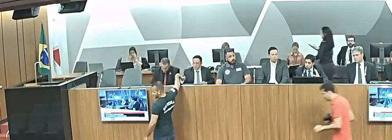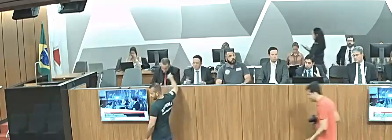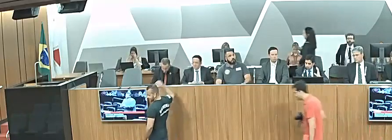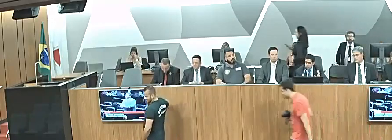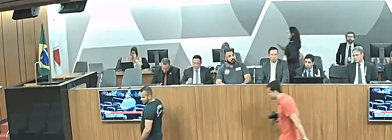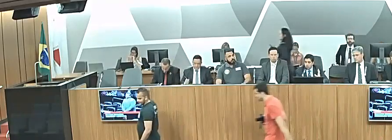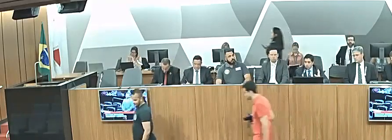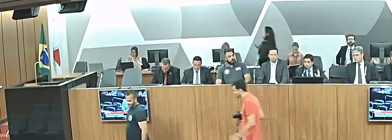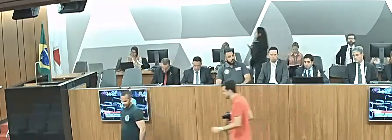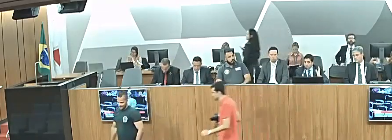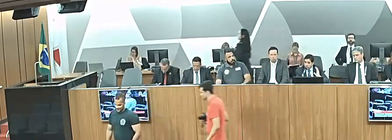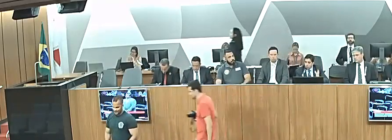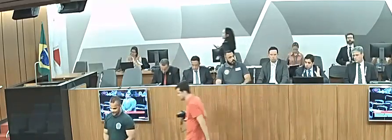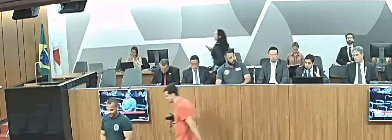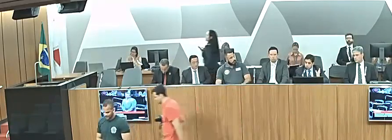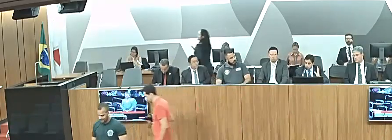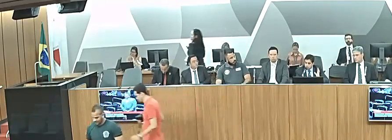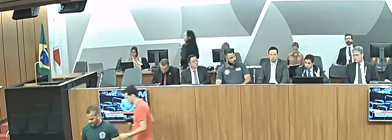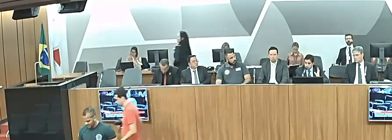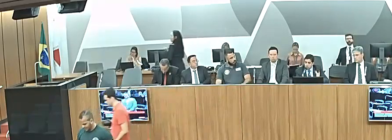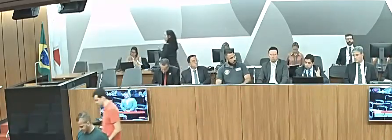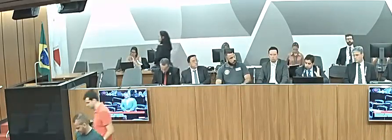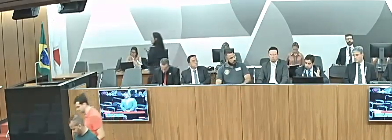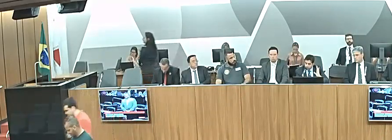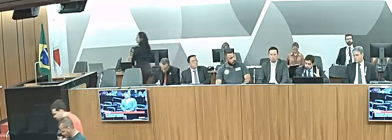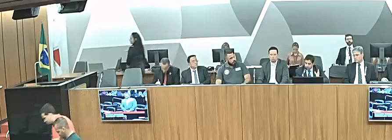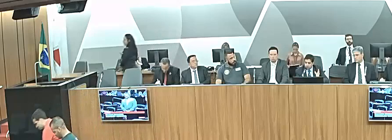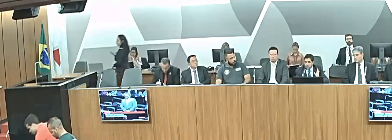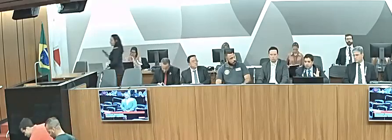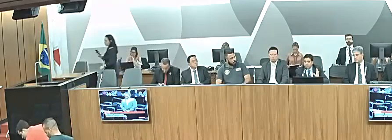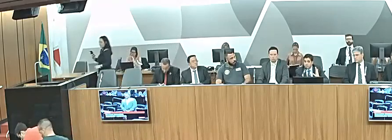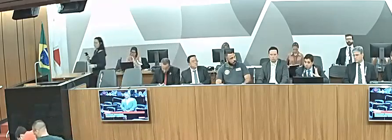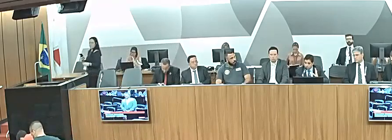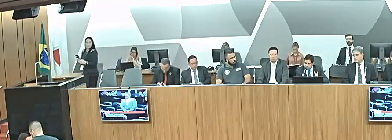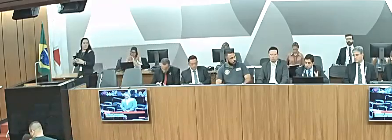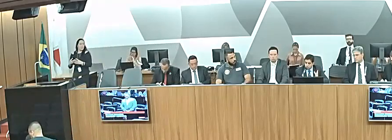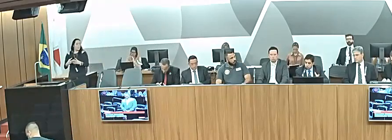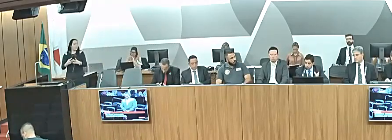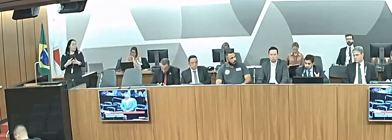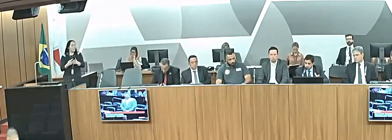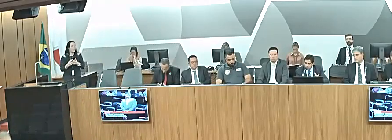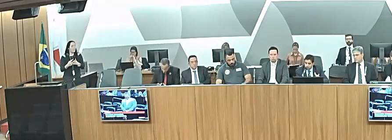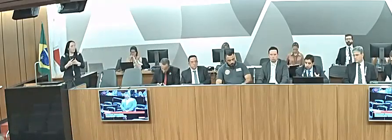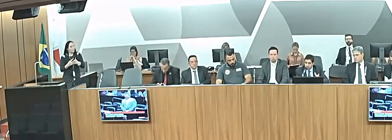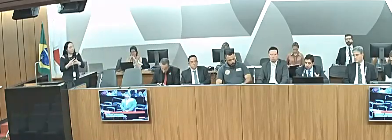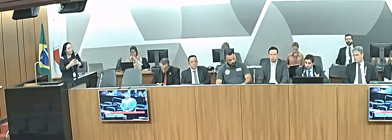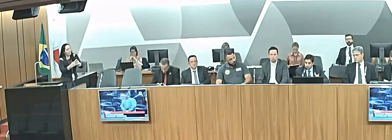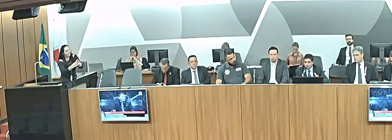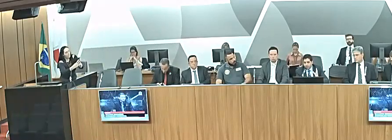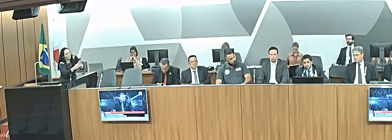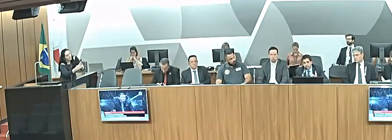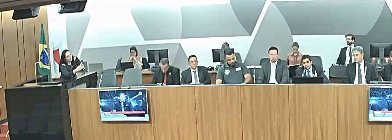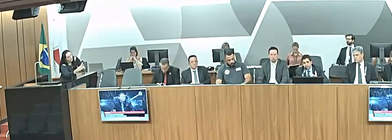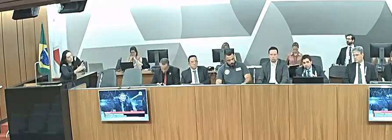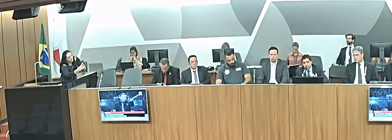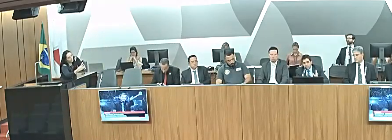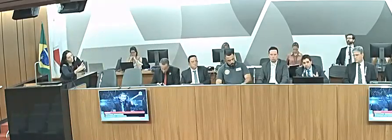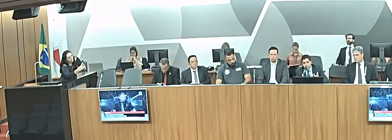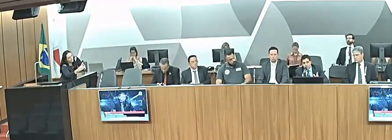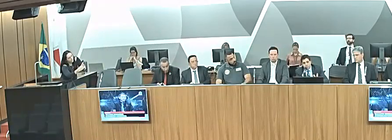deixar aqui muito claro porque na última audiência pública teve uma presença de um agente público que que